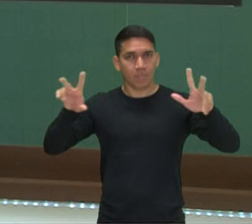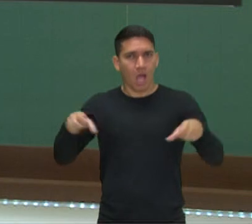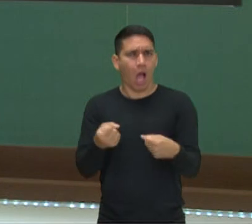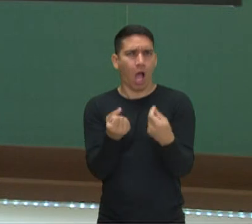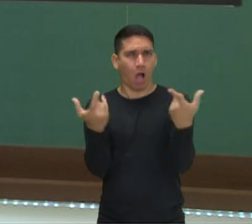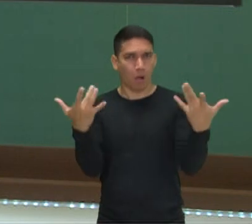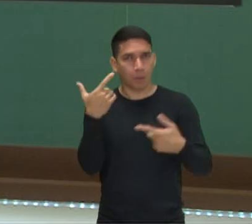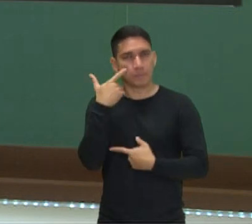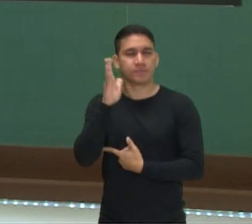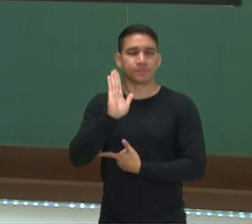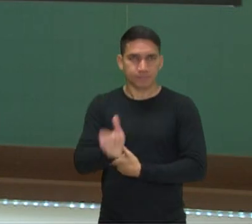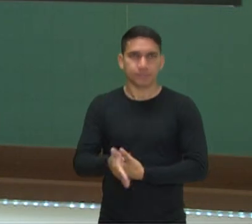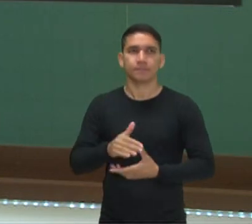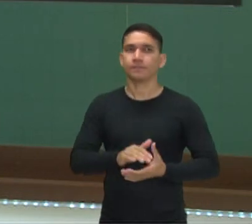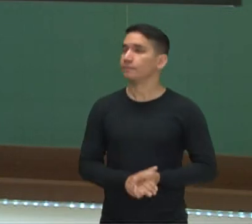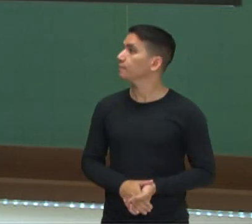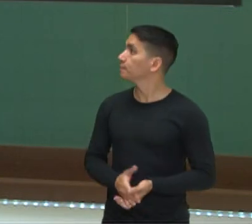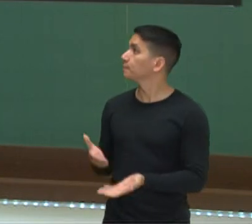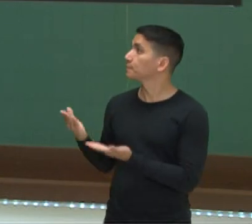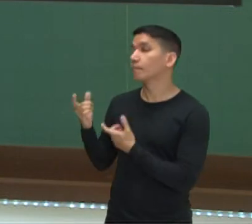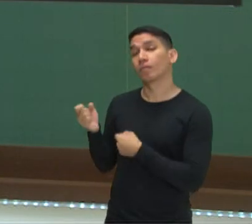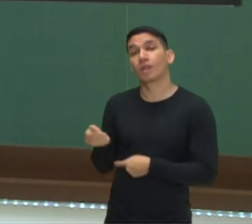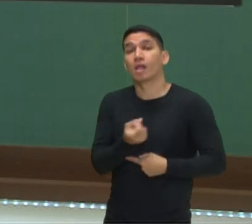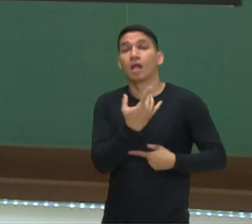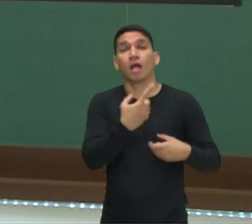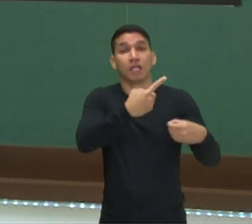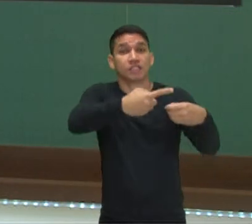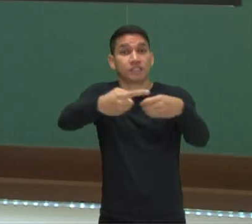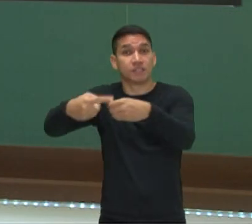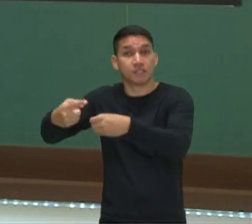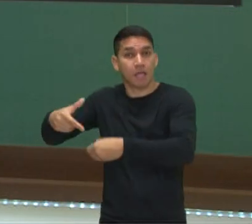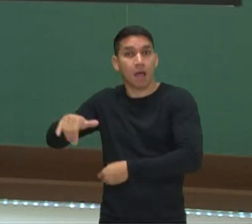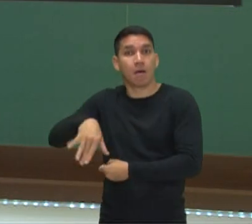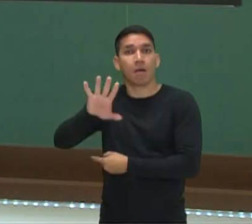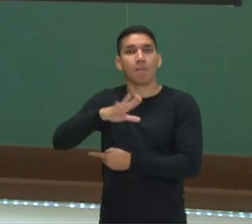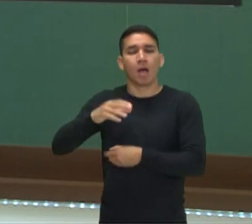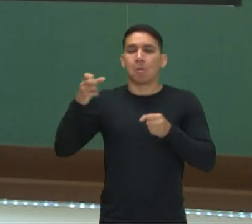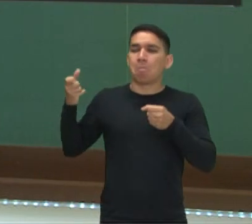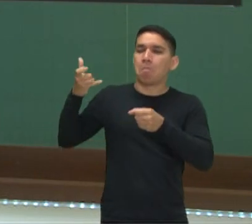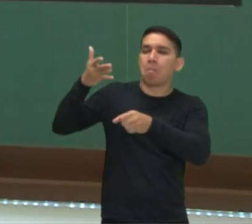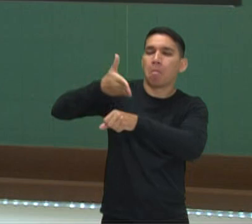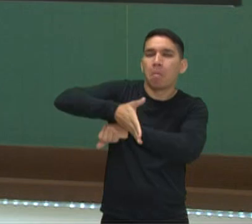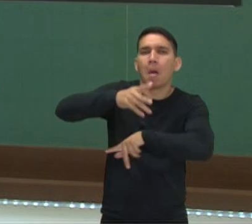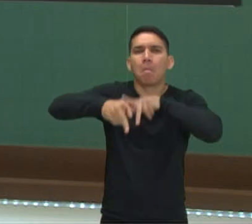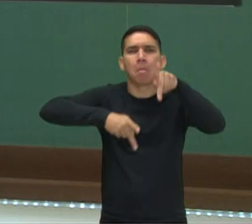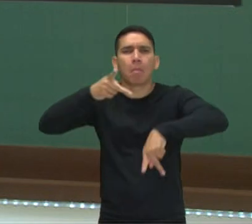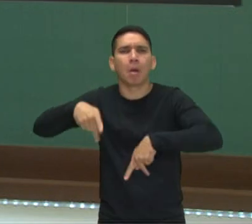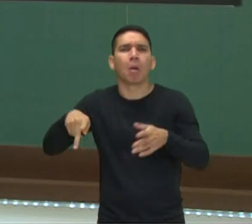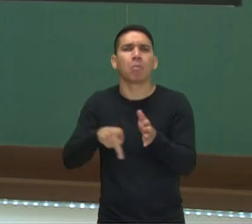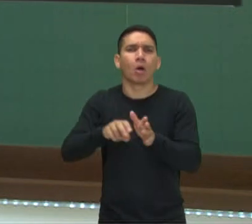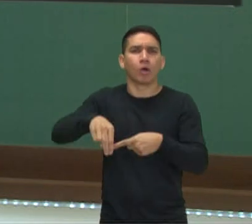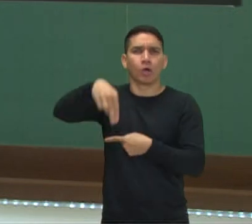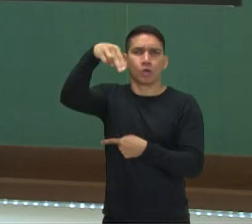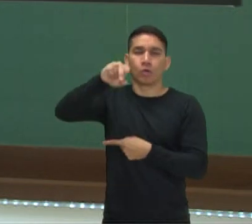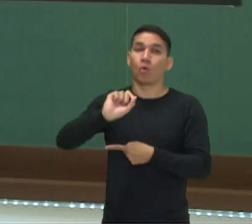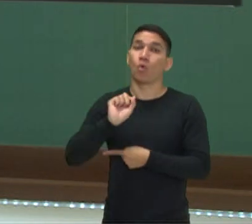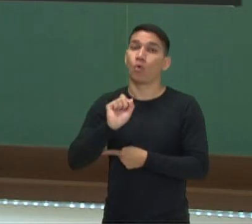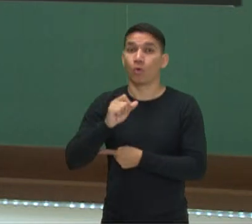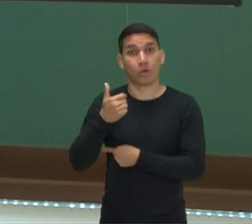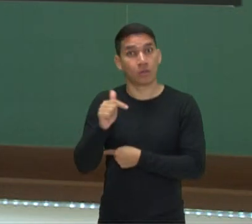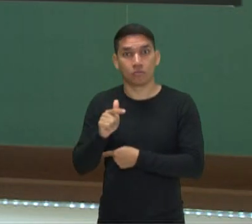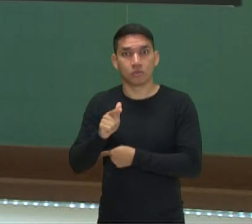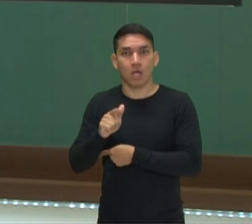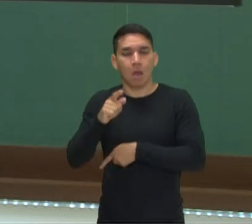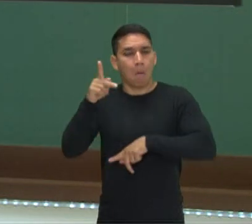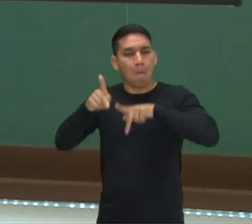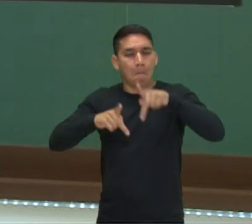algumas diferenças já. E aí, as cidades mais populosas que nós temos na região norte, né? Não existe uma concentração